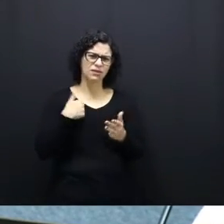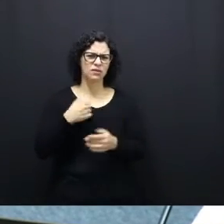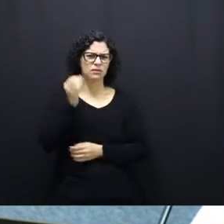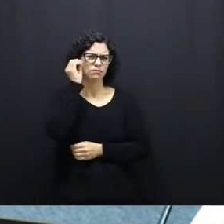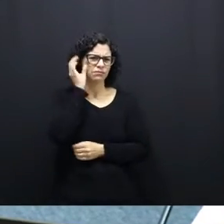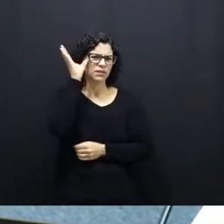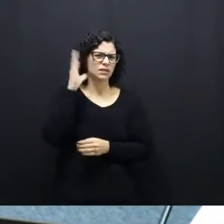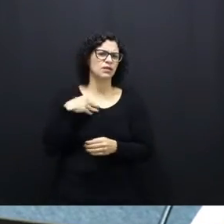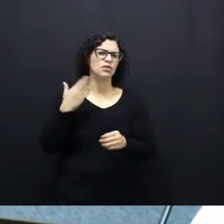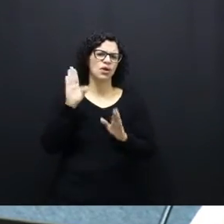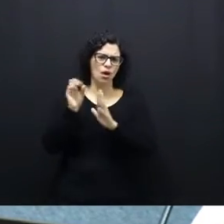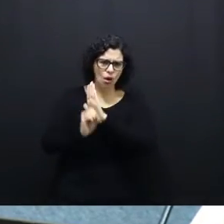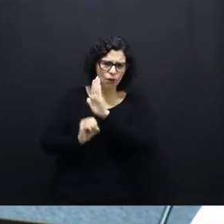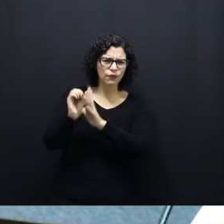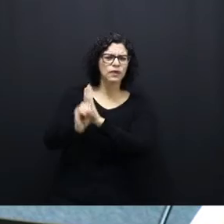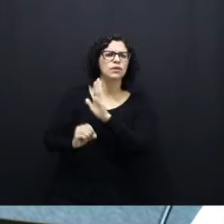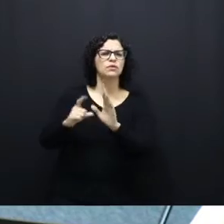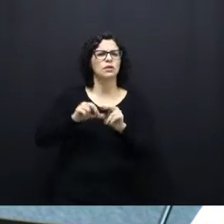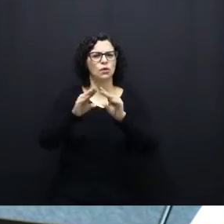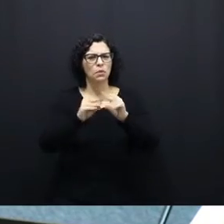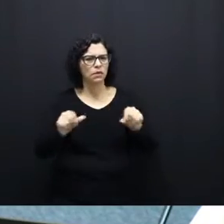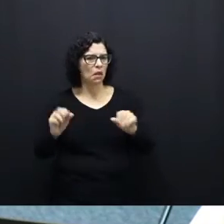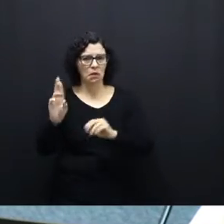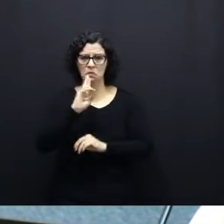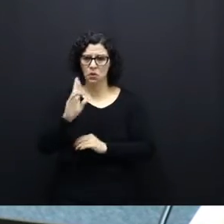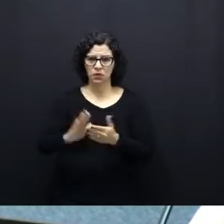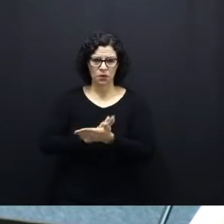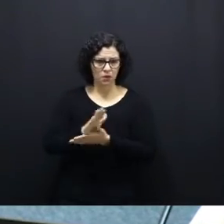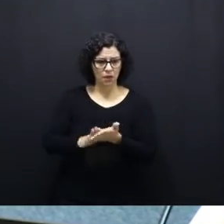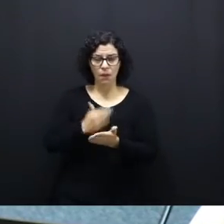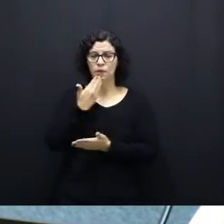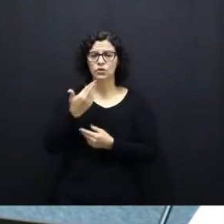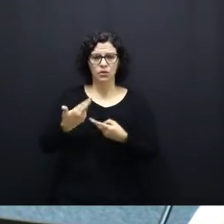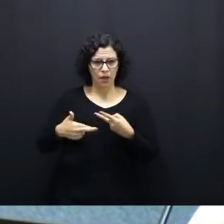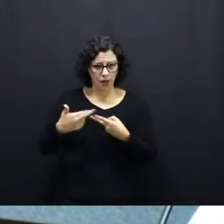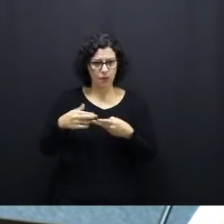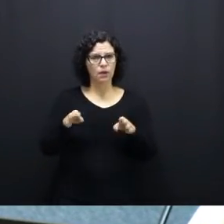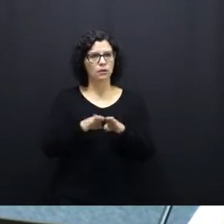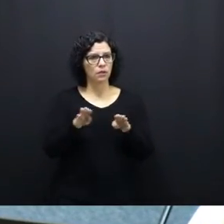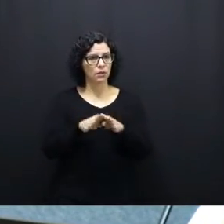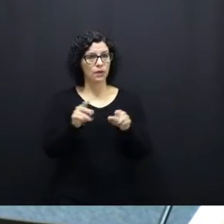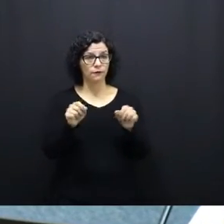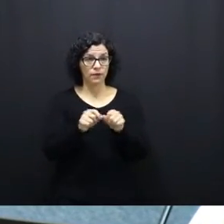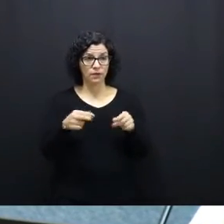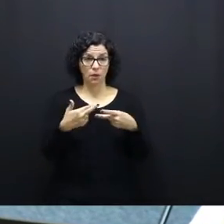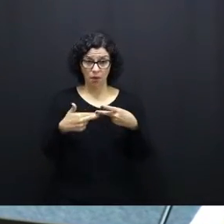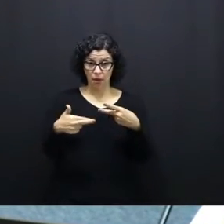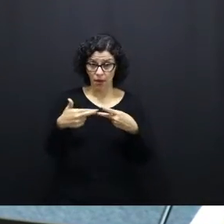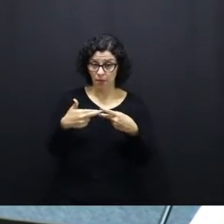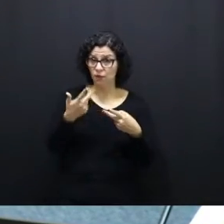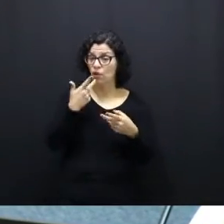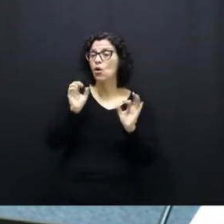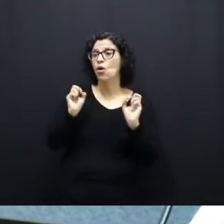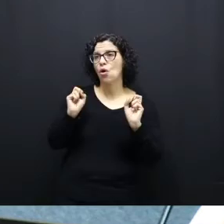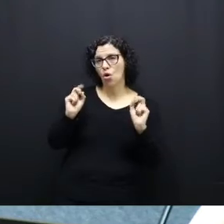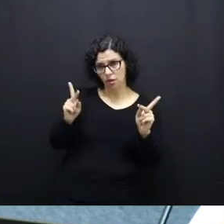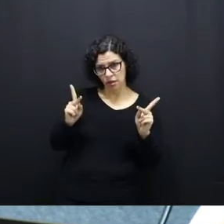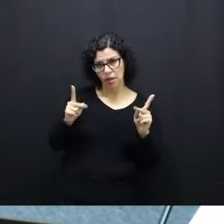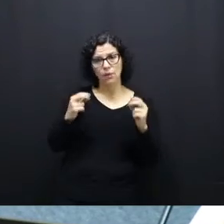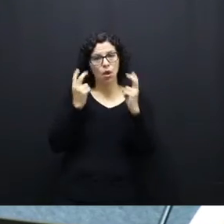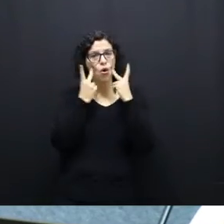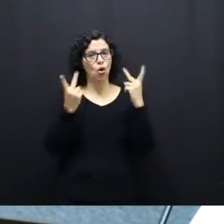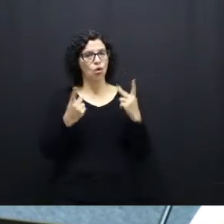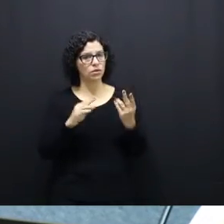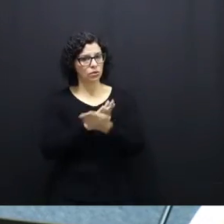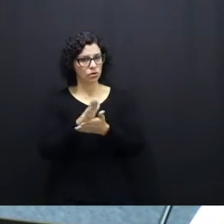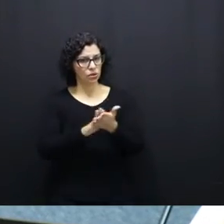consciente já fiz Ofício aqui sobre o terreno não venho pedir-lhe que alimento abre mão do requerimento no dia para quem não constranger em